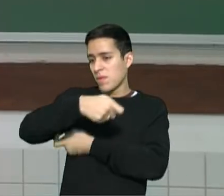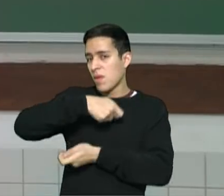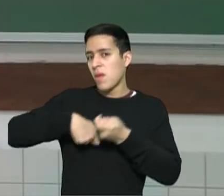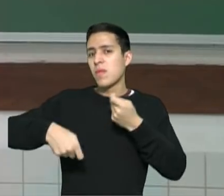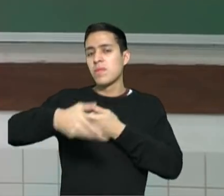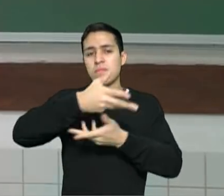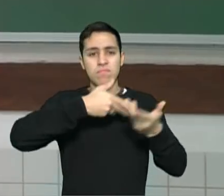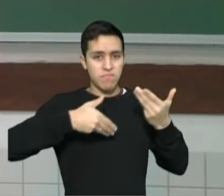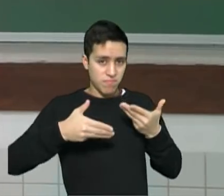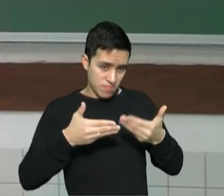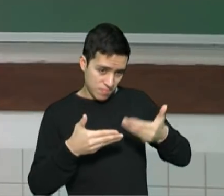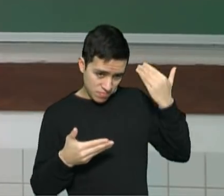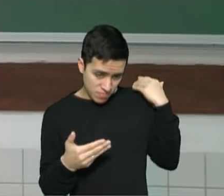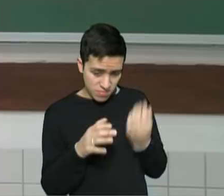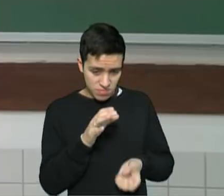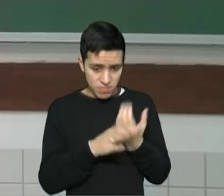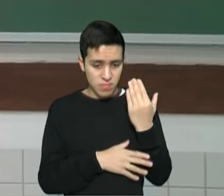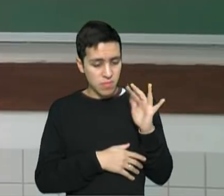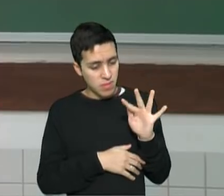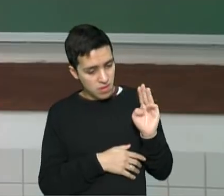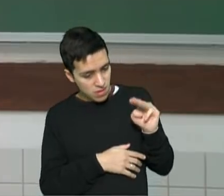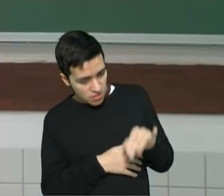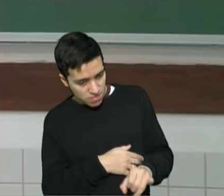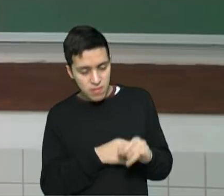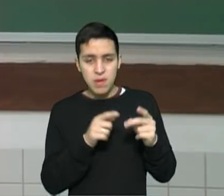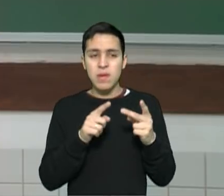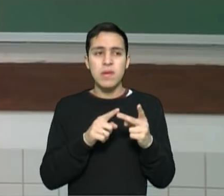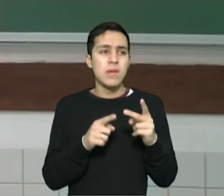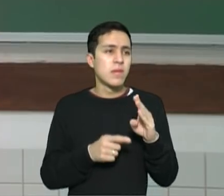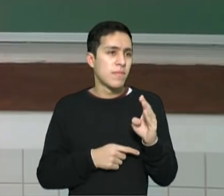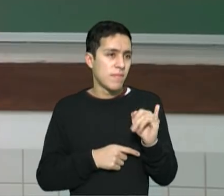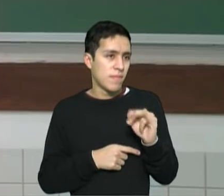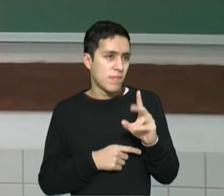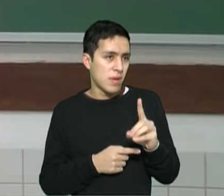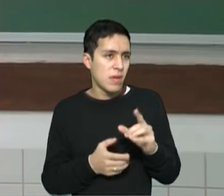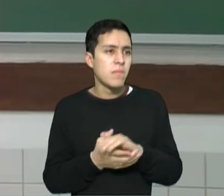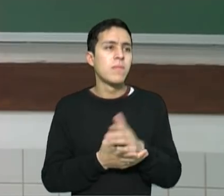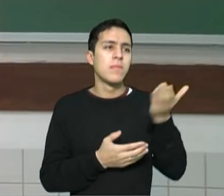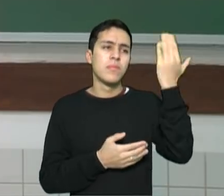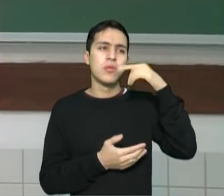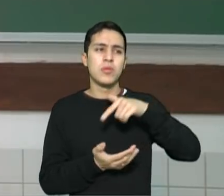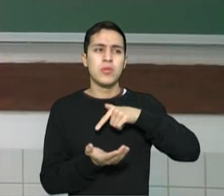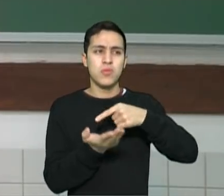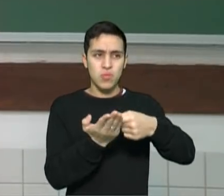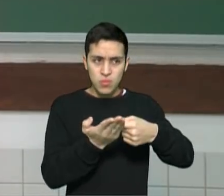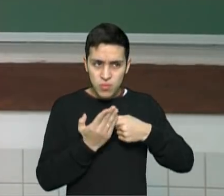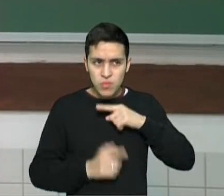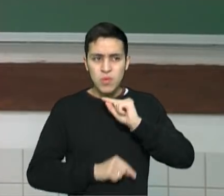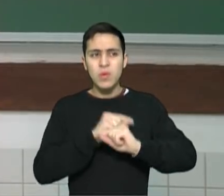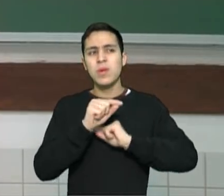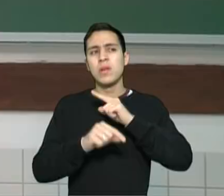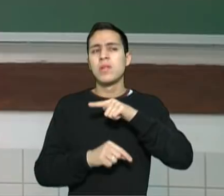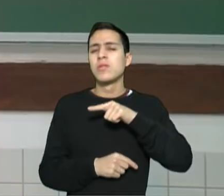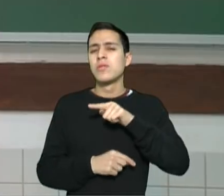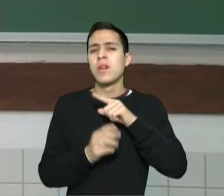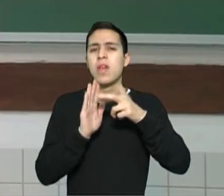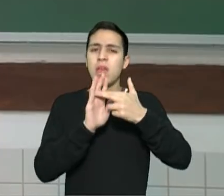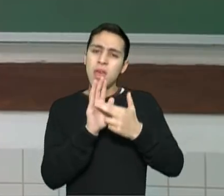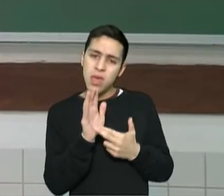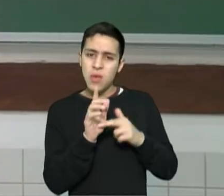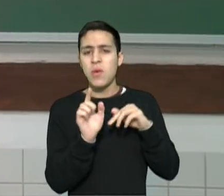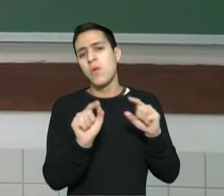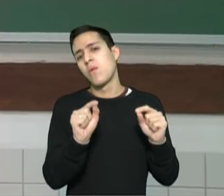Então, antes da existência do FMI e do BIRD, nós tínhamos esse acordo em que se estabeleciam regras